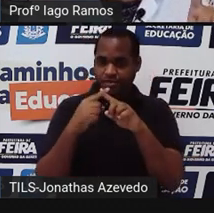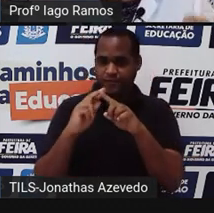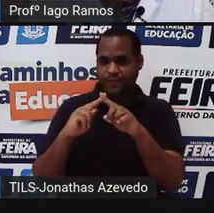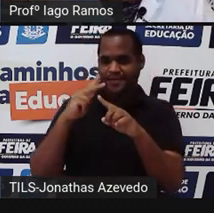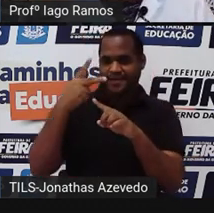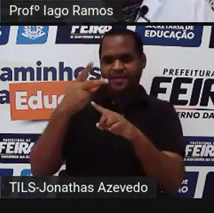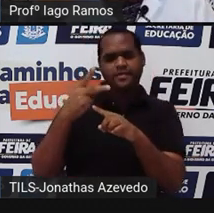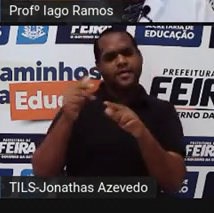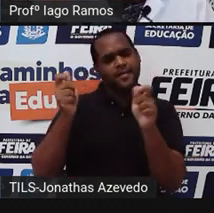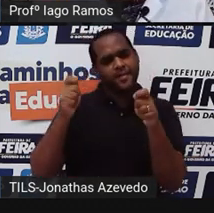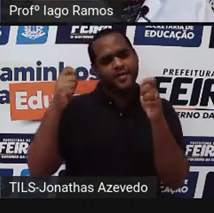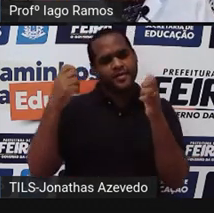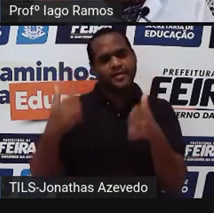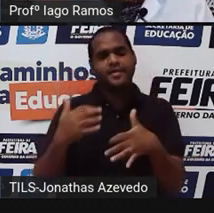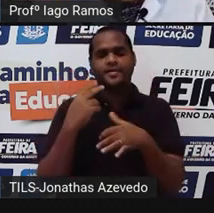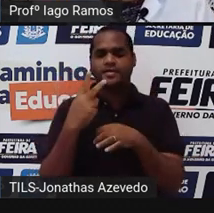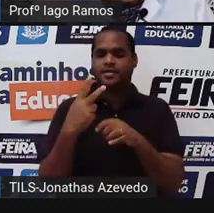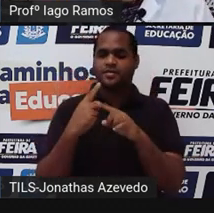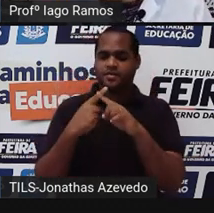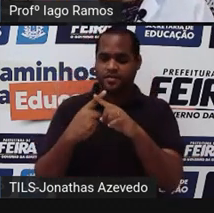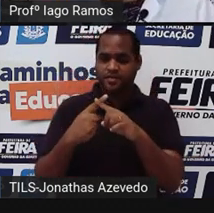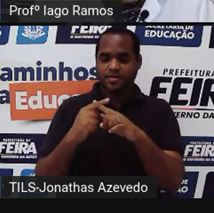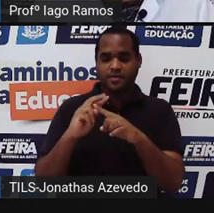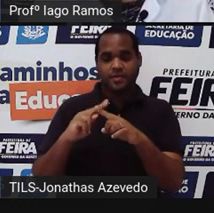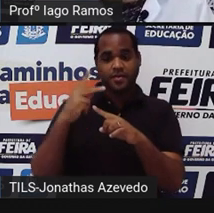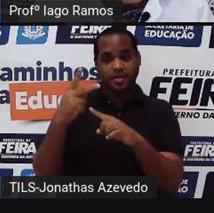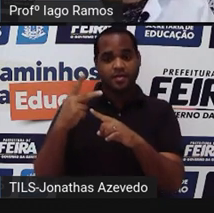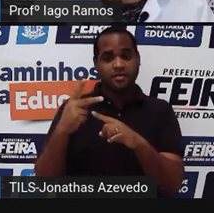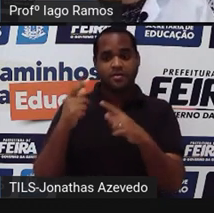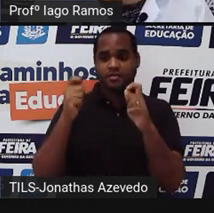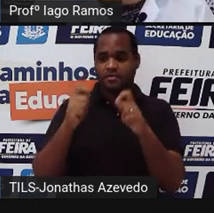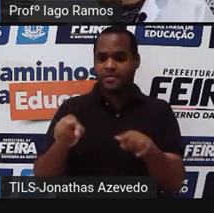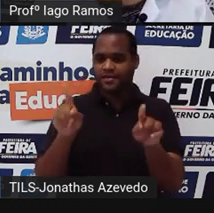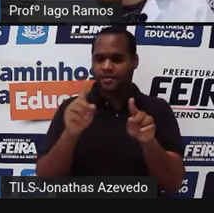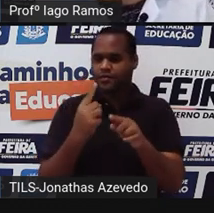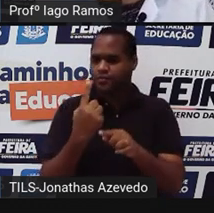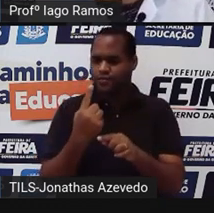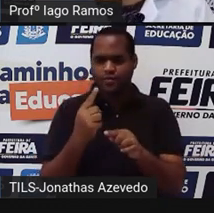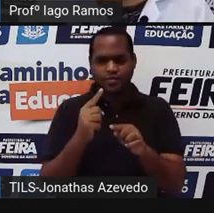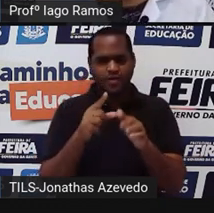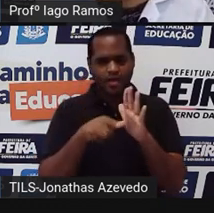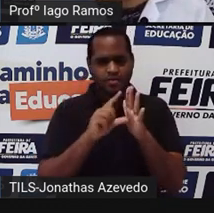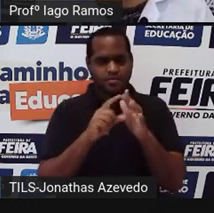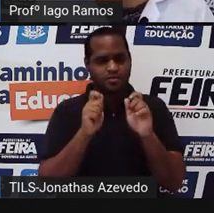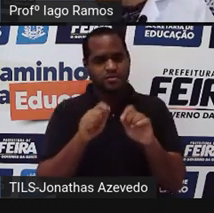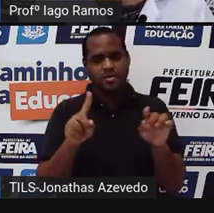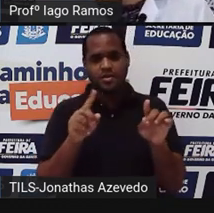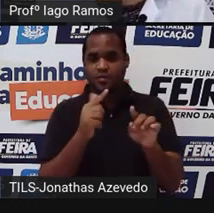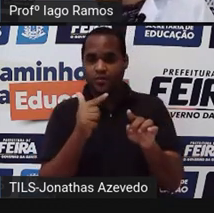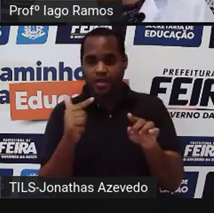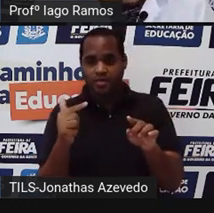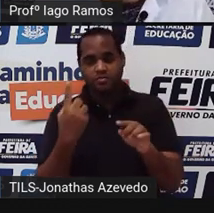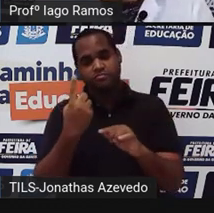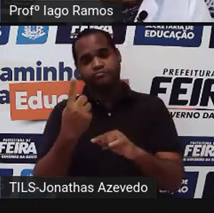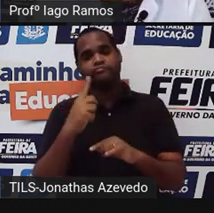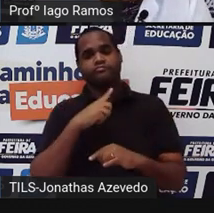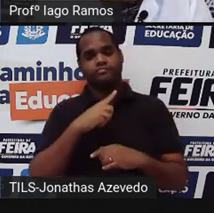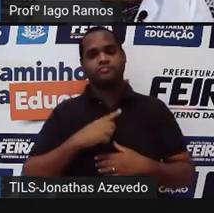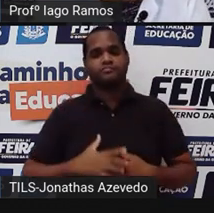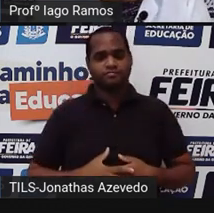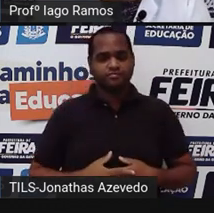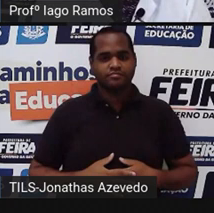quadrado é o próprio x ao quadrado. Não precisa colocar o 1 na frente. Então, quando não tem, é 1, tá? E